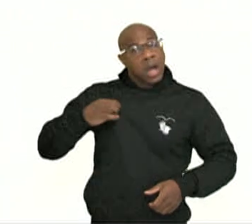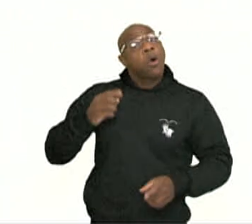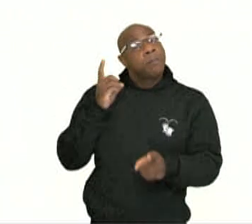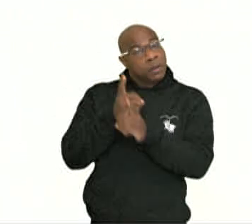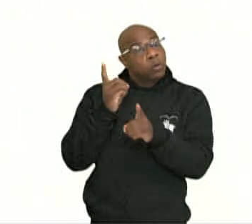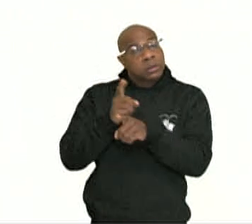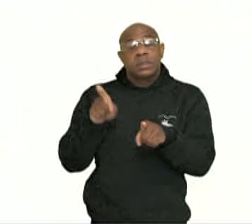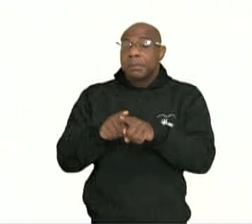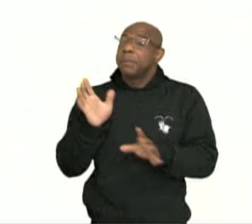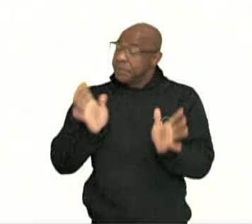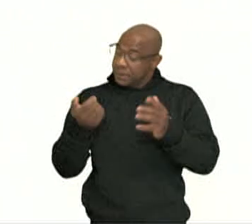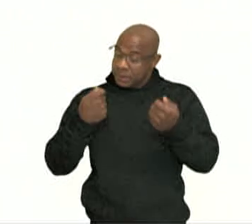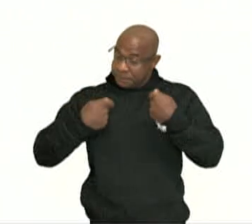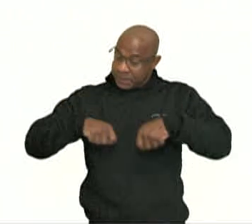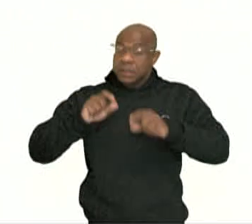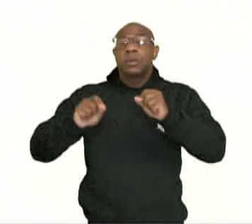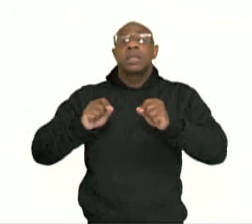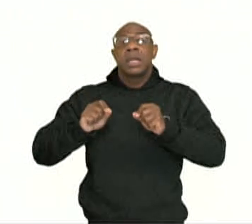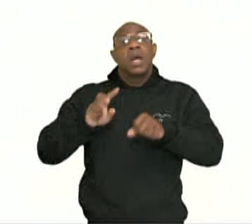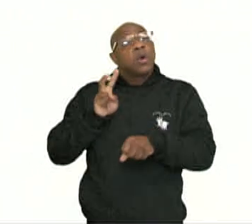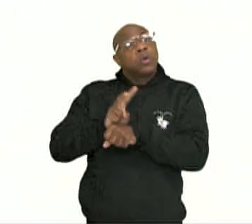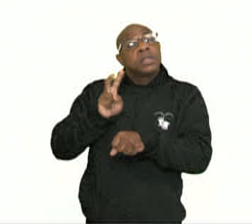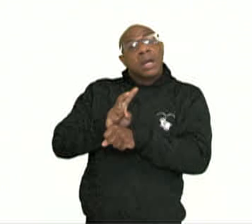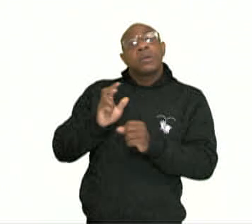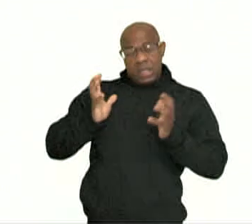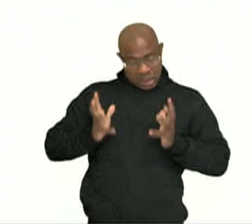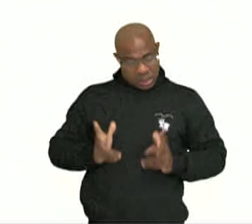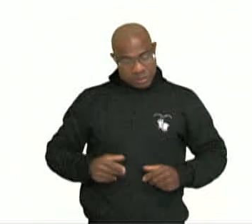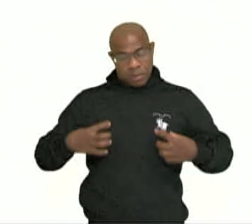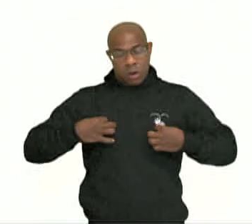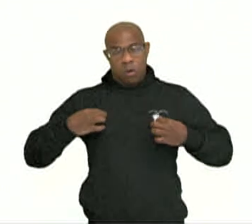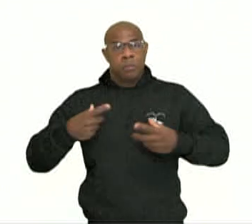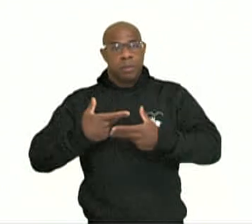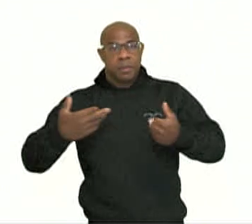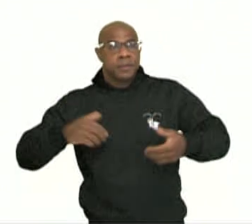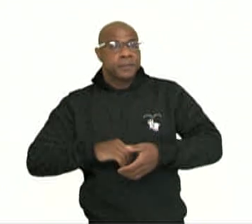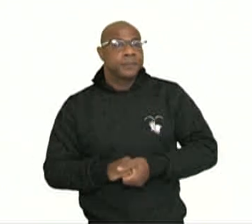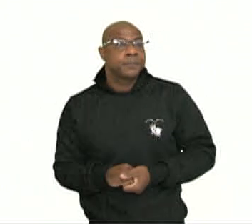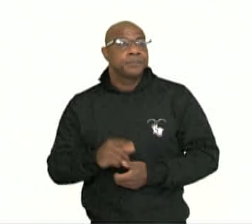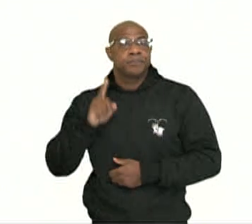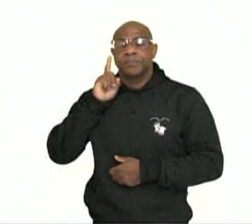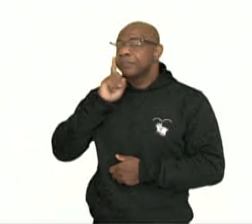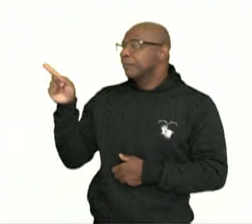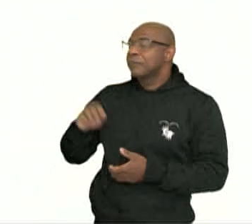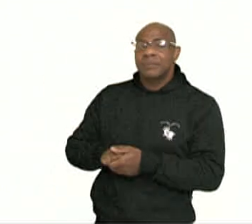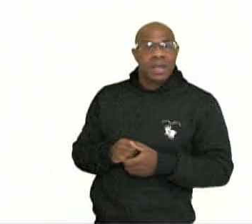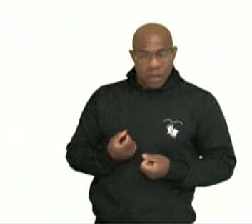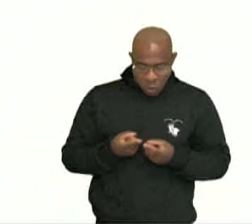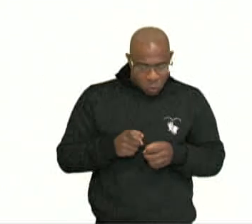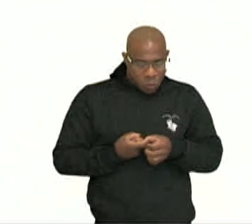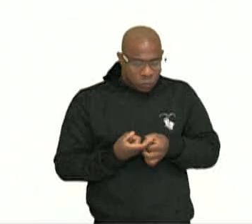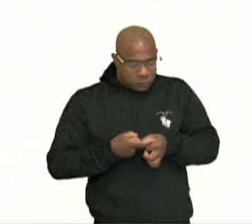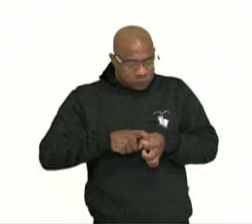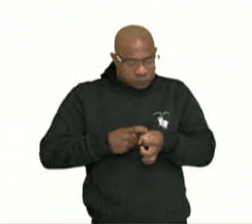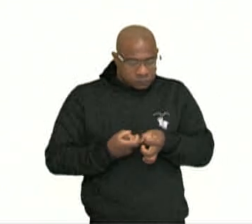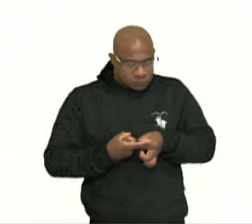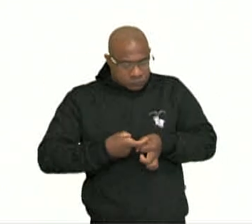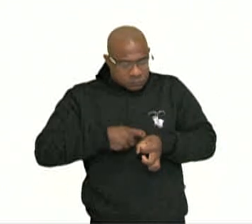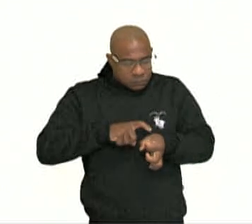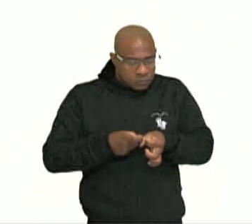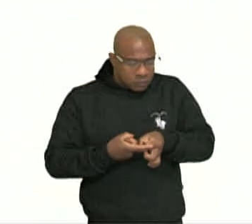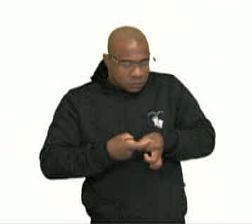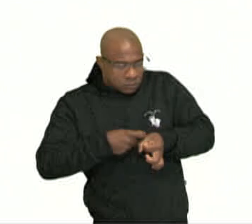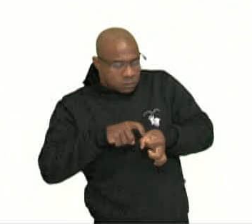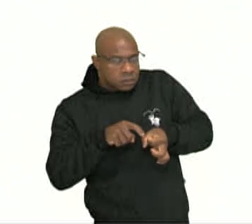com a higiene, ok? E eu vou contar para você sobre a retroinfestação. Ocorre quando as larvas eclodem na região